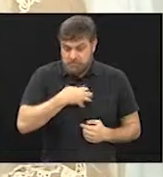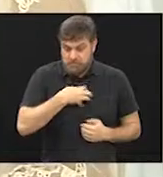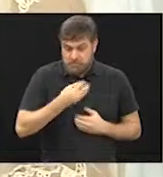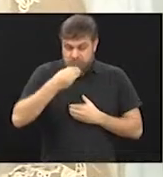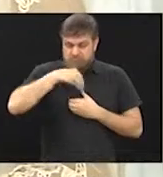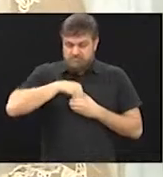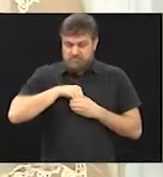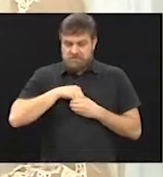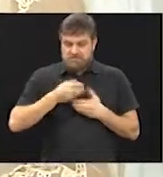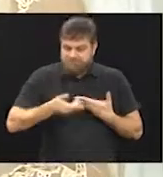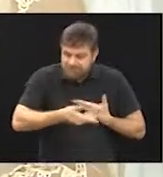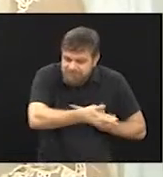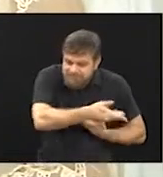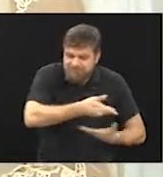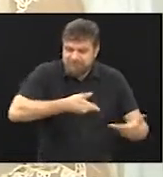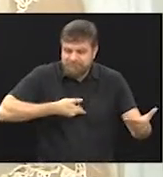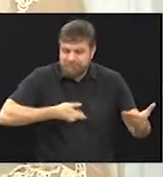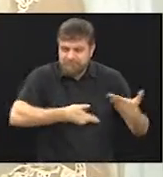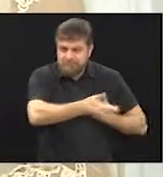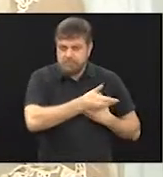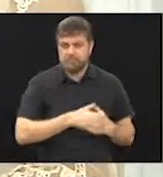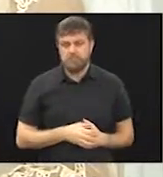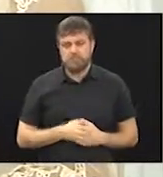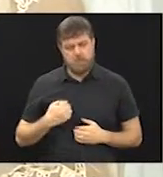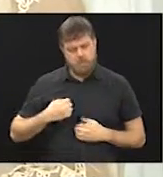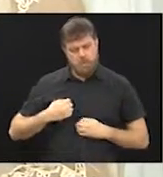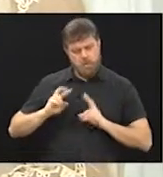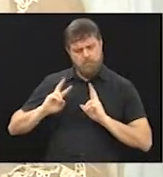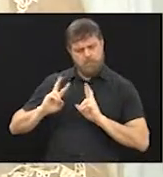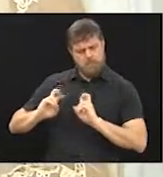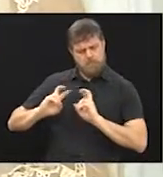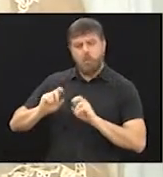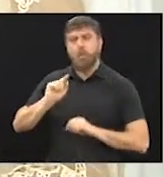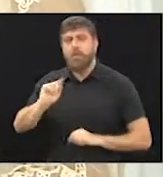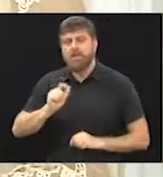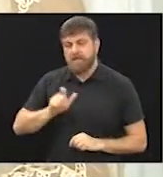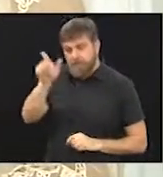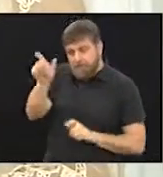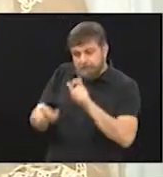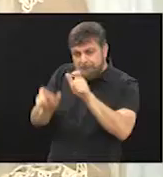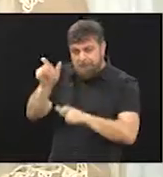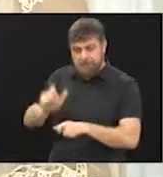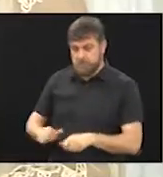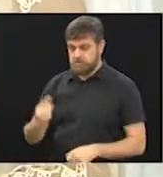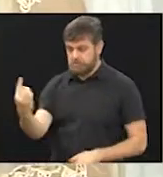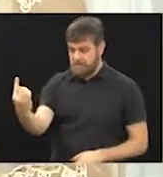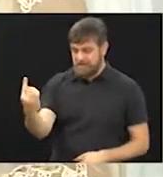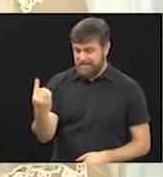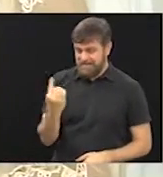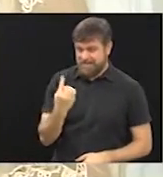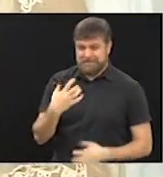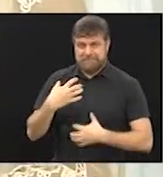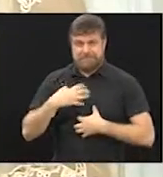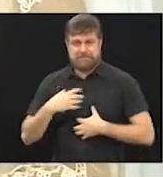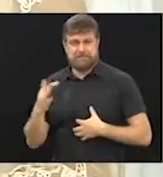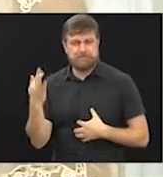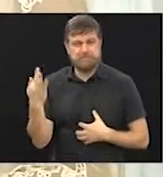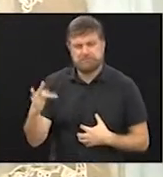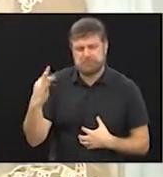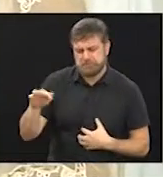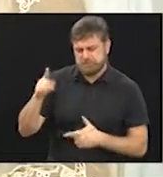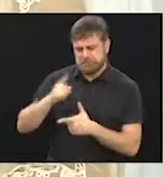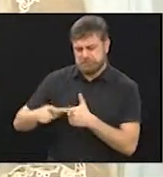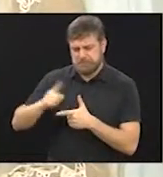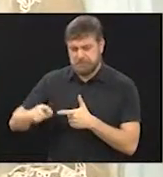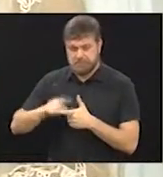intimidade também. E eu vejo no consultório que muitas pacientes me procuram quando estão sentindo qualquer outro sintoma que